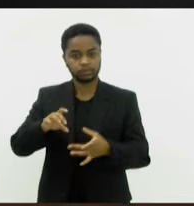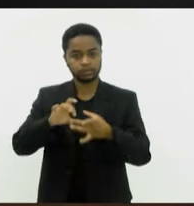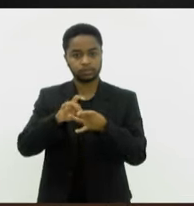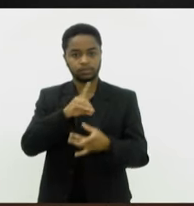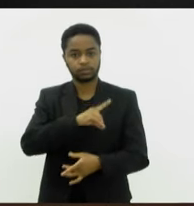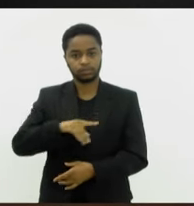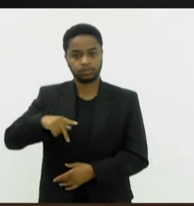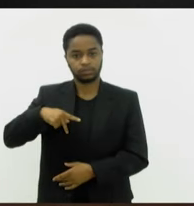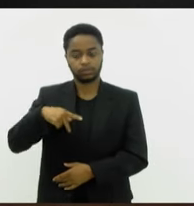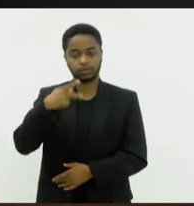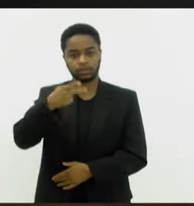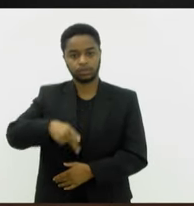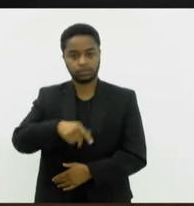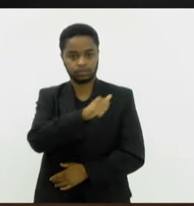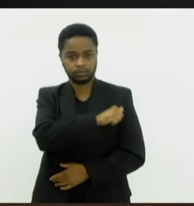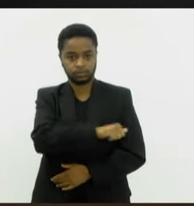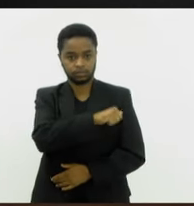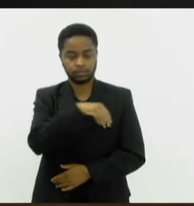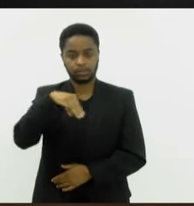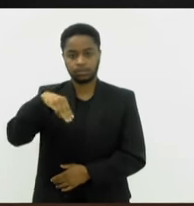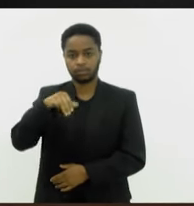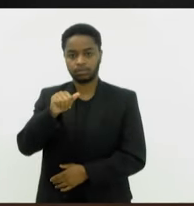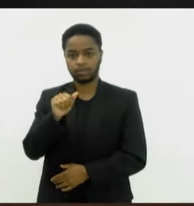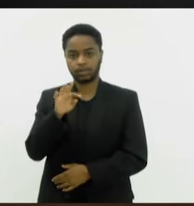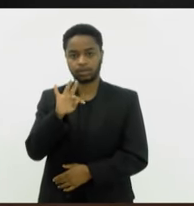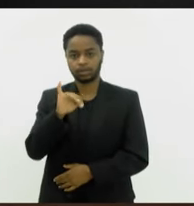do Estado do Rio Matilda